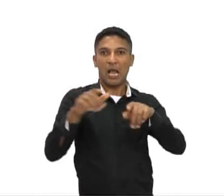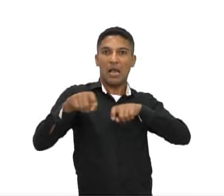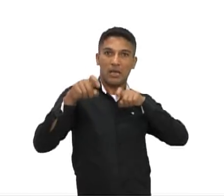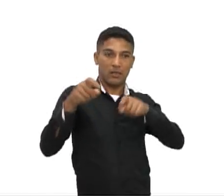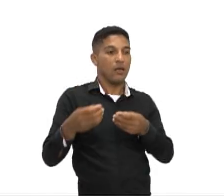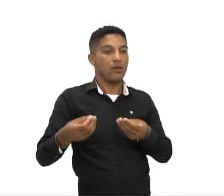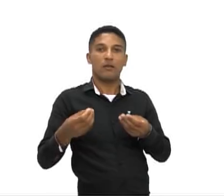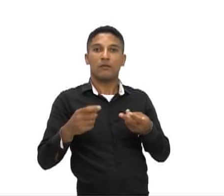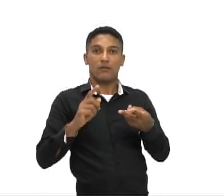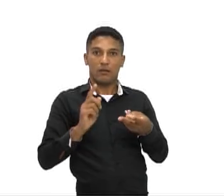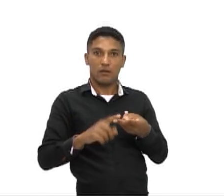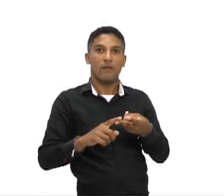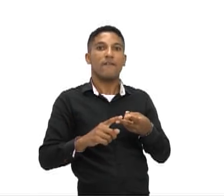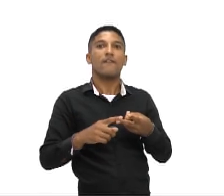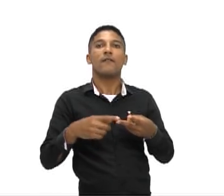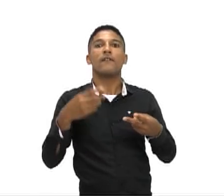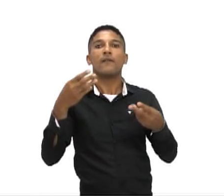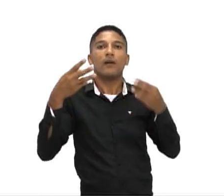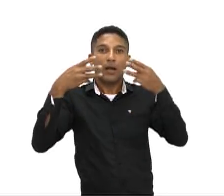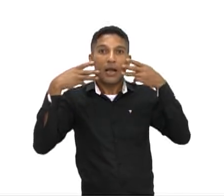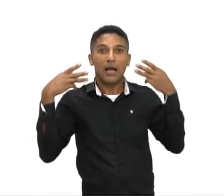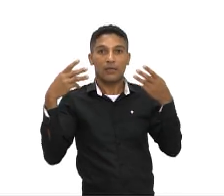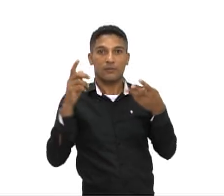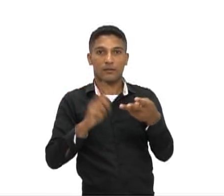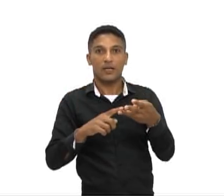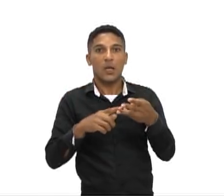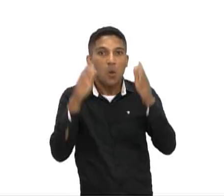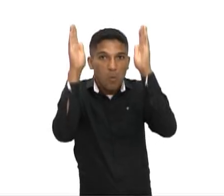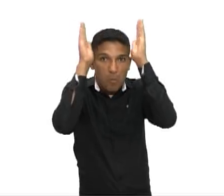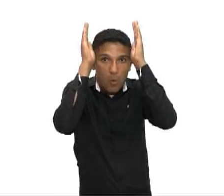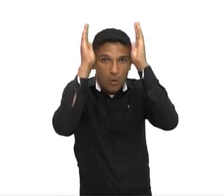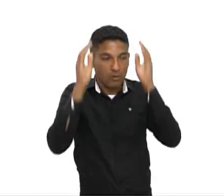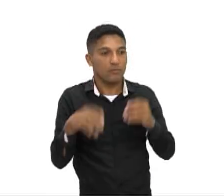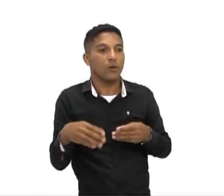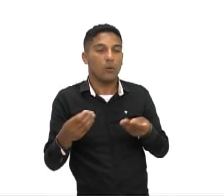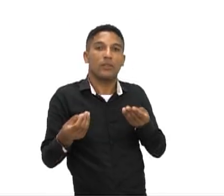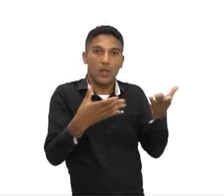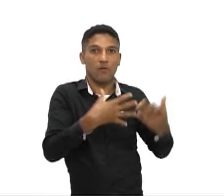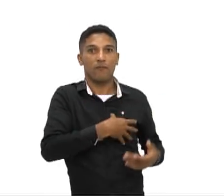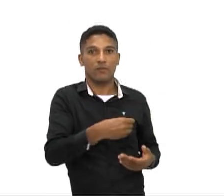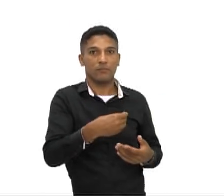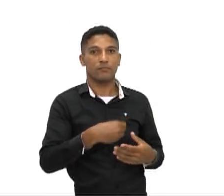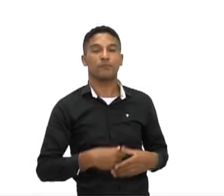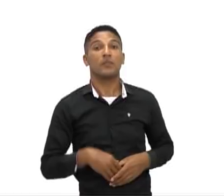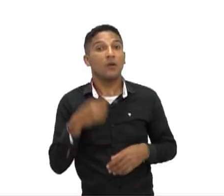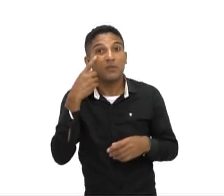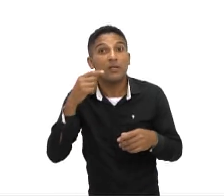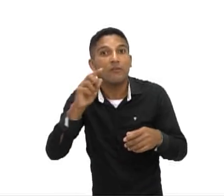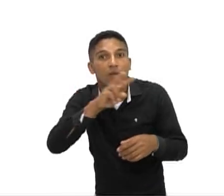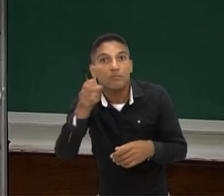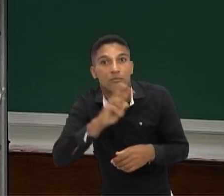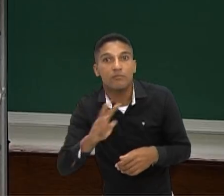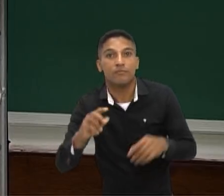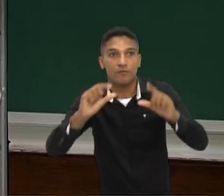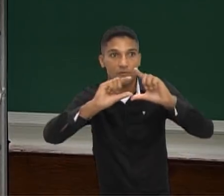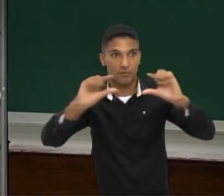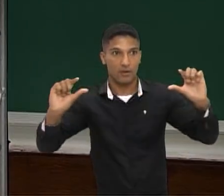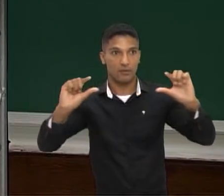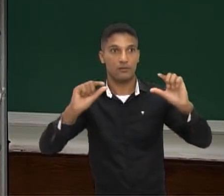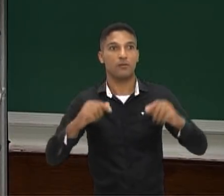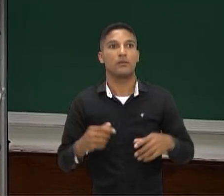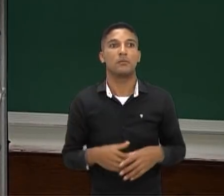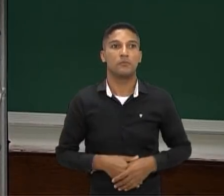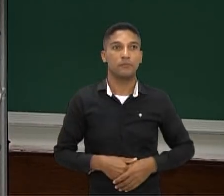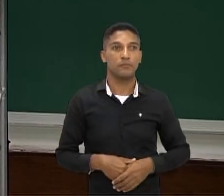Este ganhou um gato, esse um burrinho e aquele um sítio. Analisando agora esse fragmento, essa